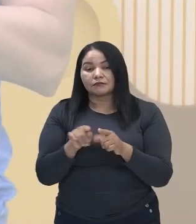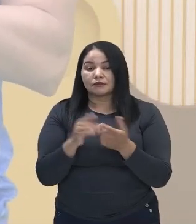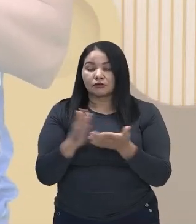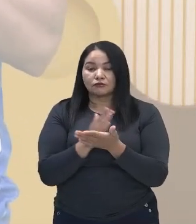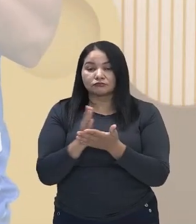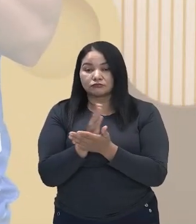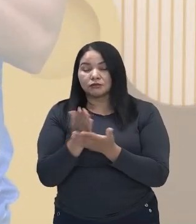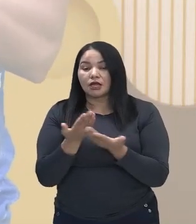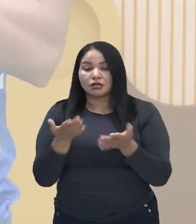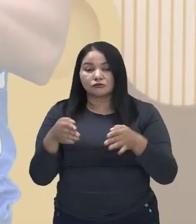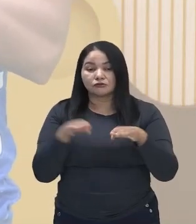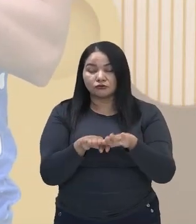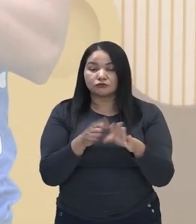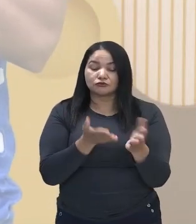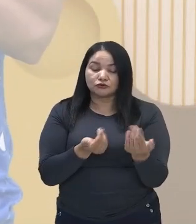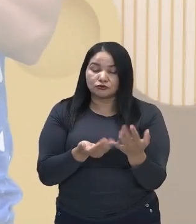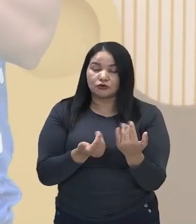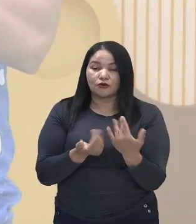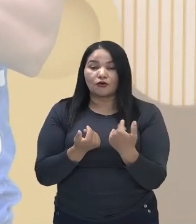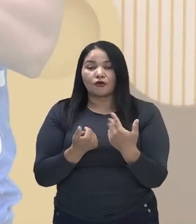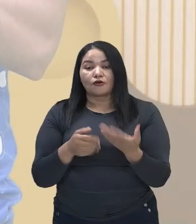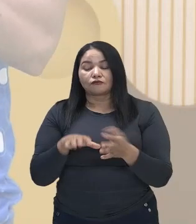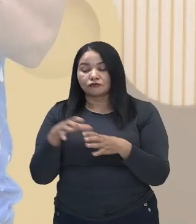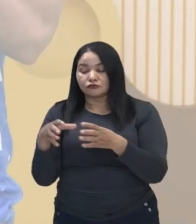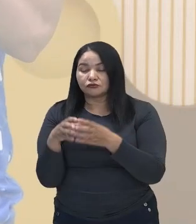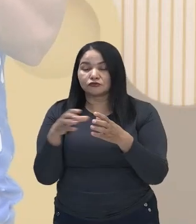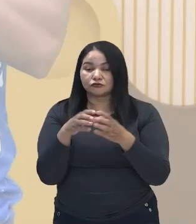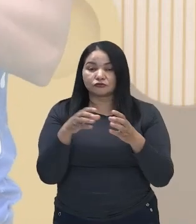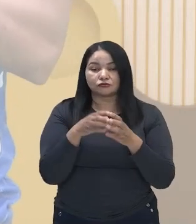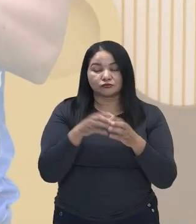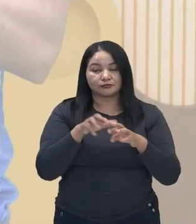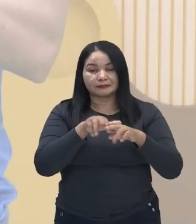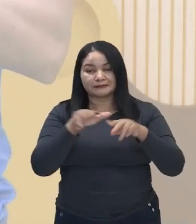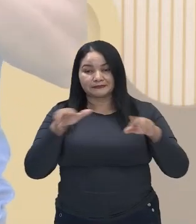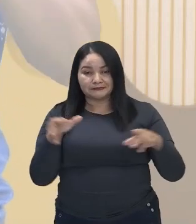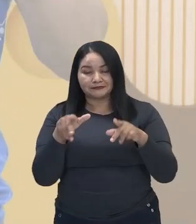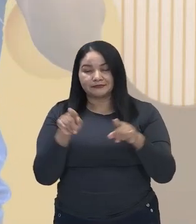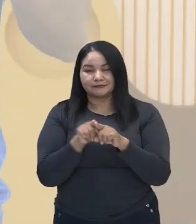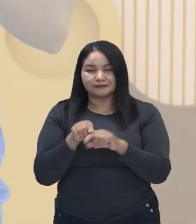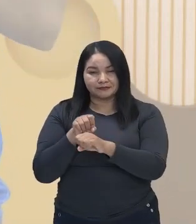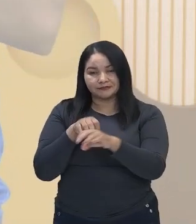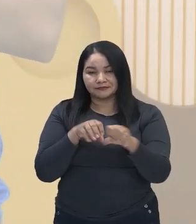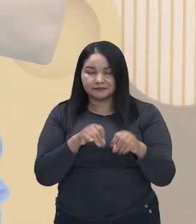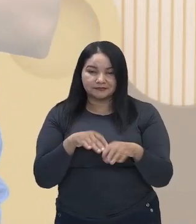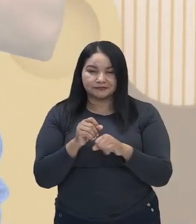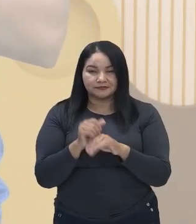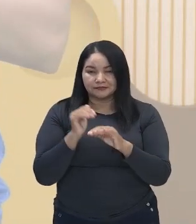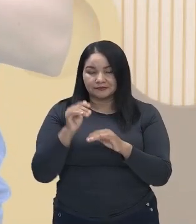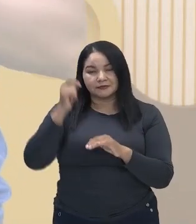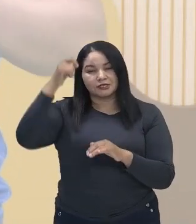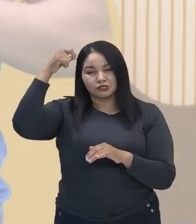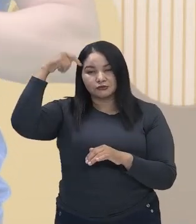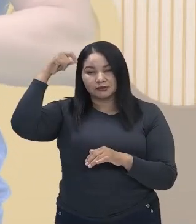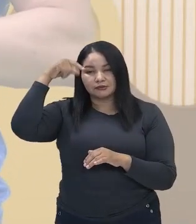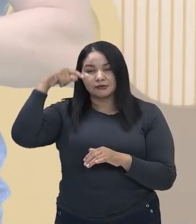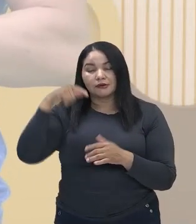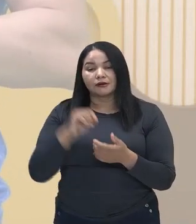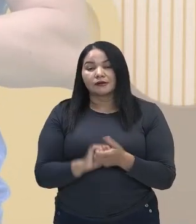de jovens em diversos contextos socioeconômicos no ensino superior, então ajuda a trazer os